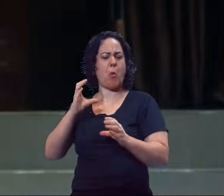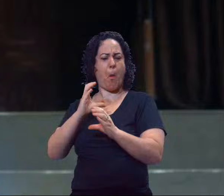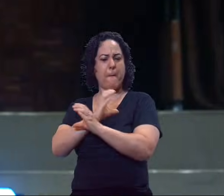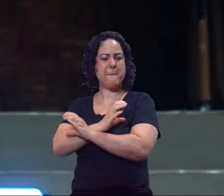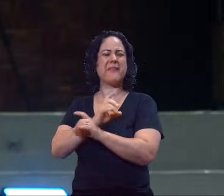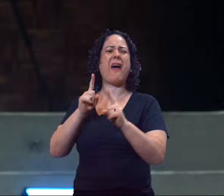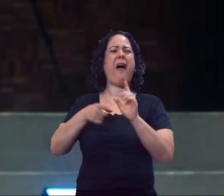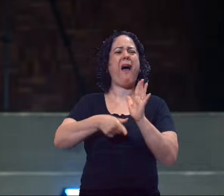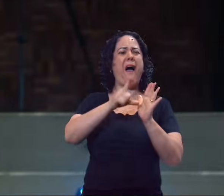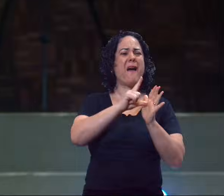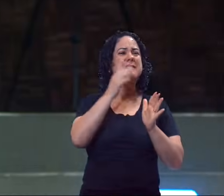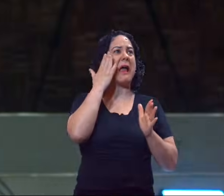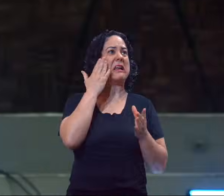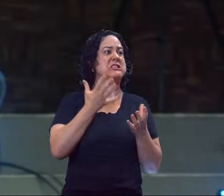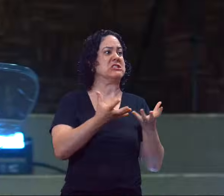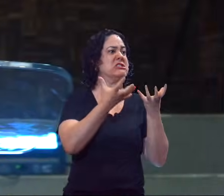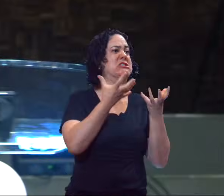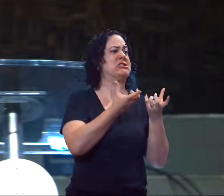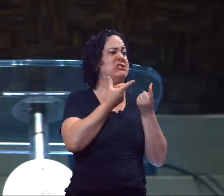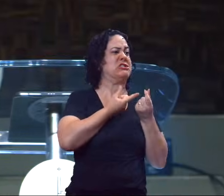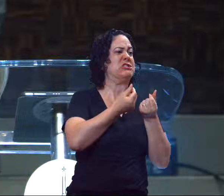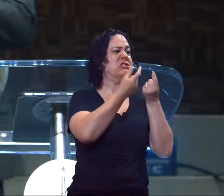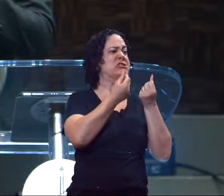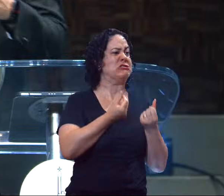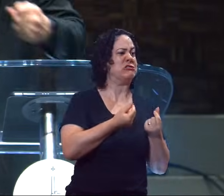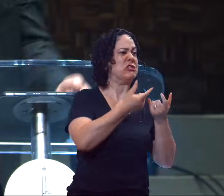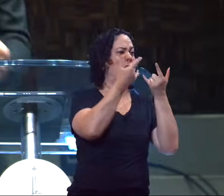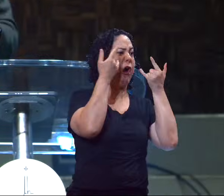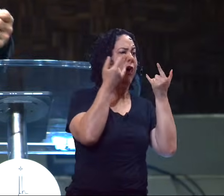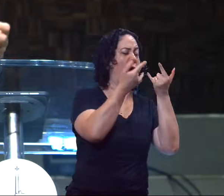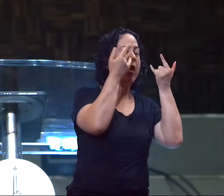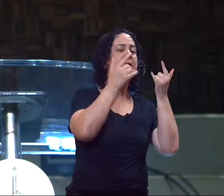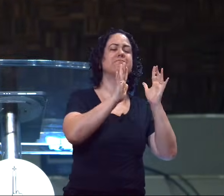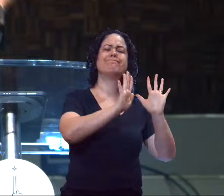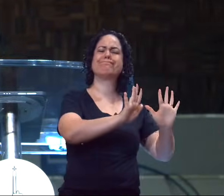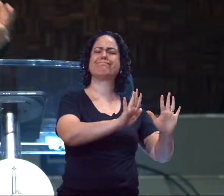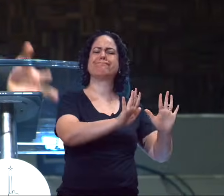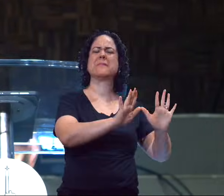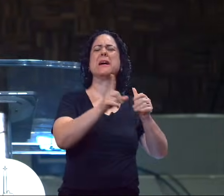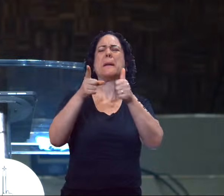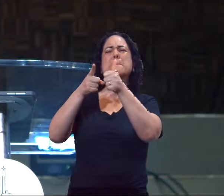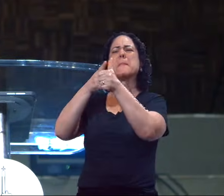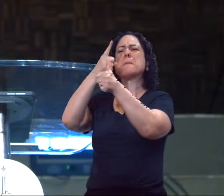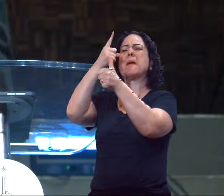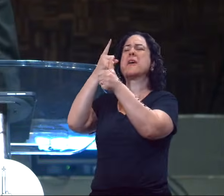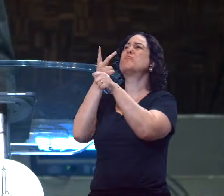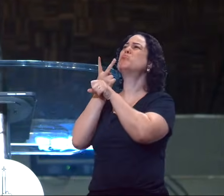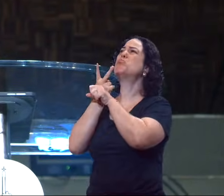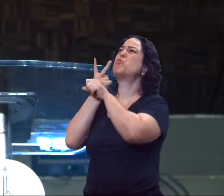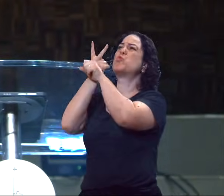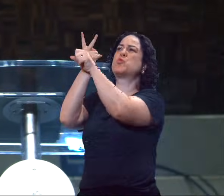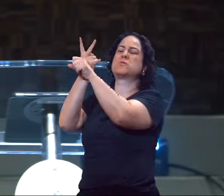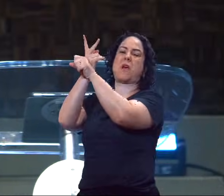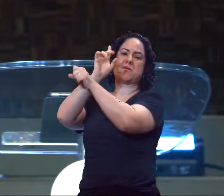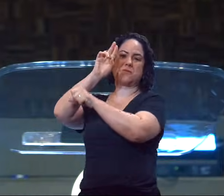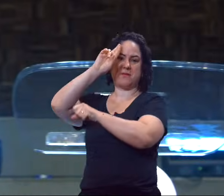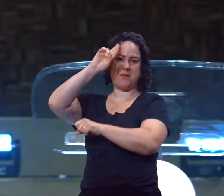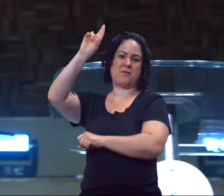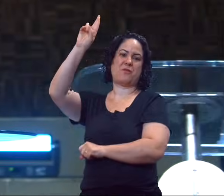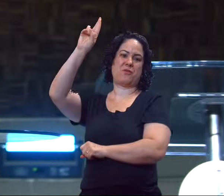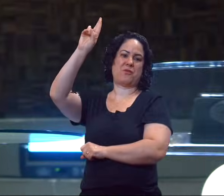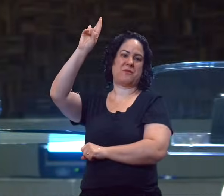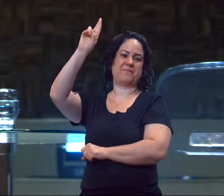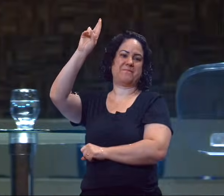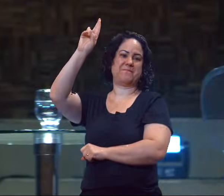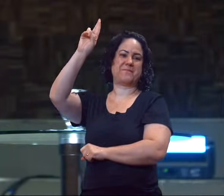ficar buscando dinheiro, busque ao Senhor de todo o teu coração. Sabe, se